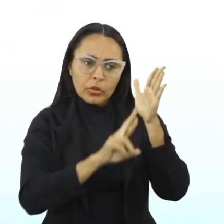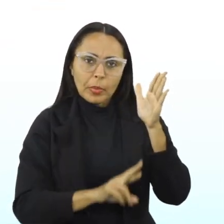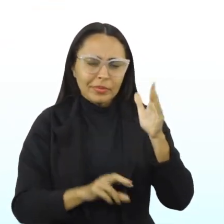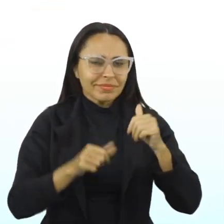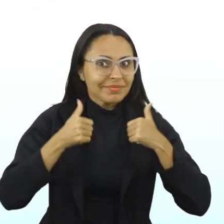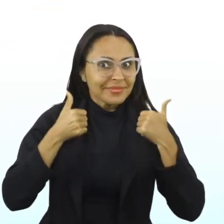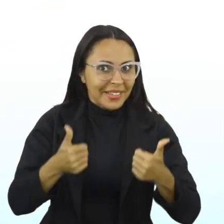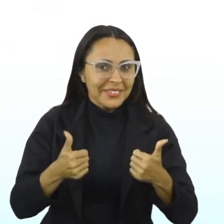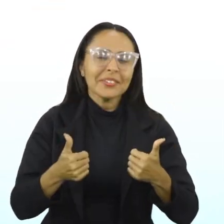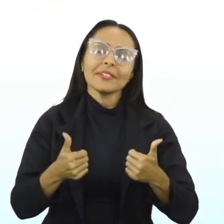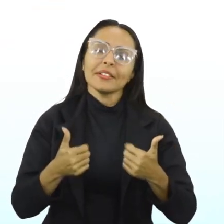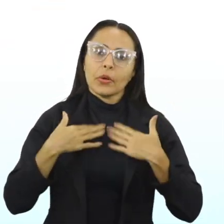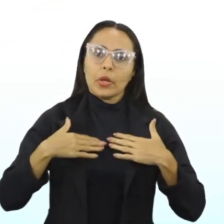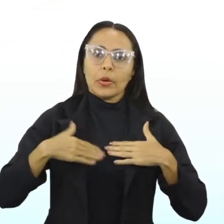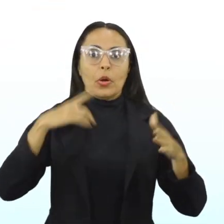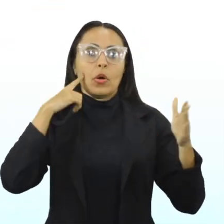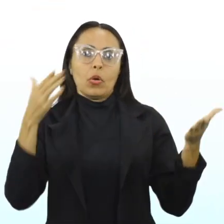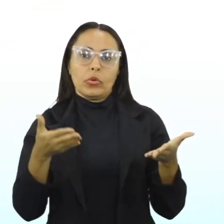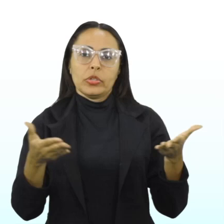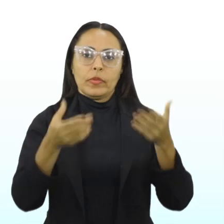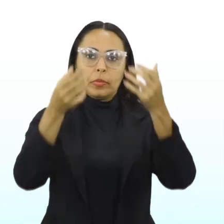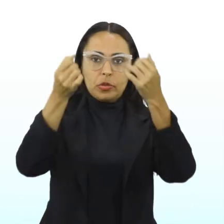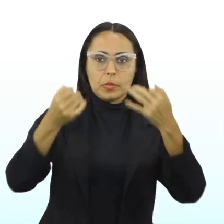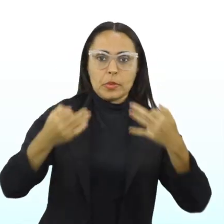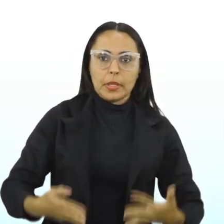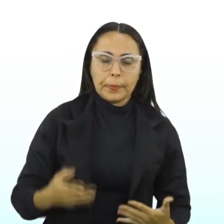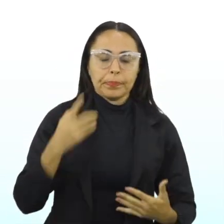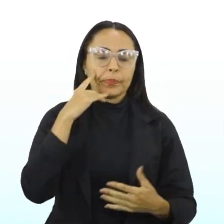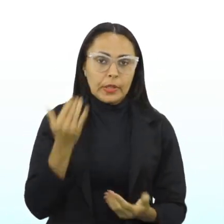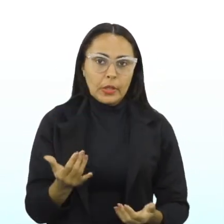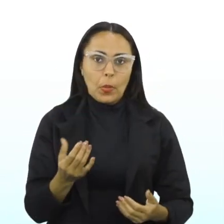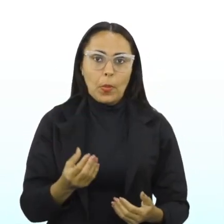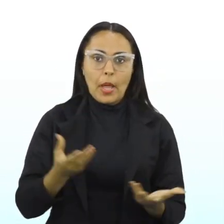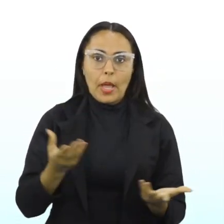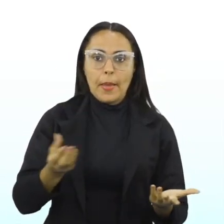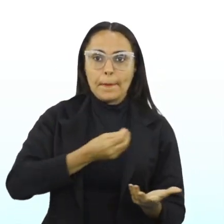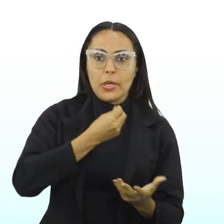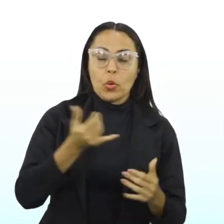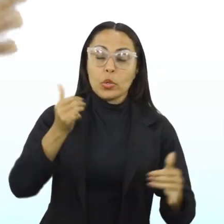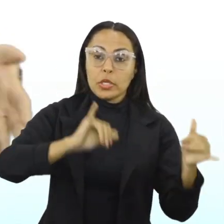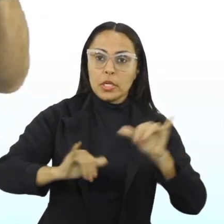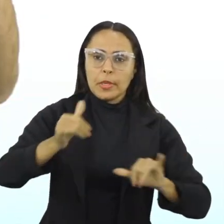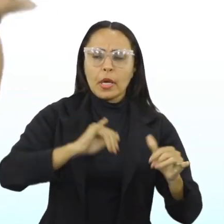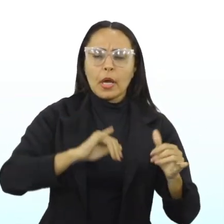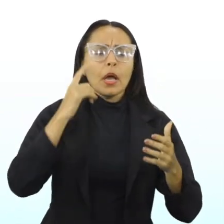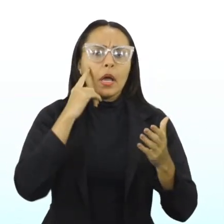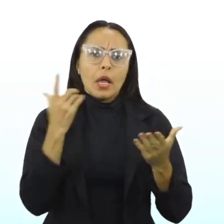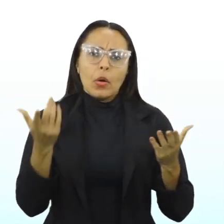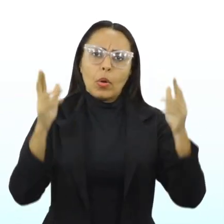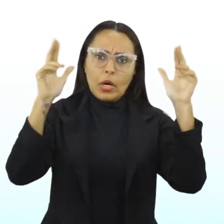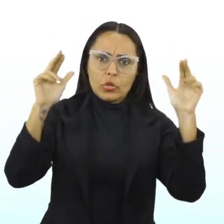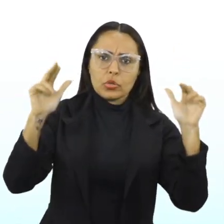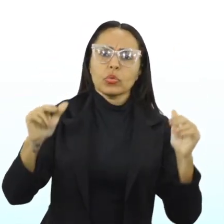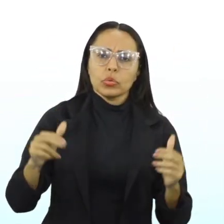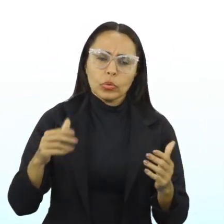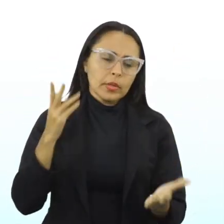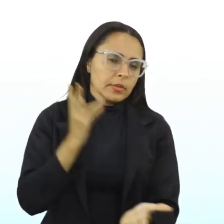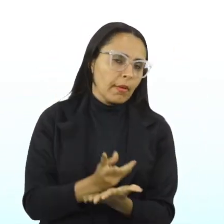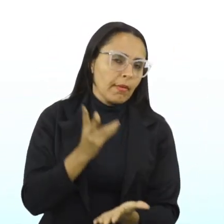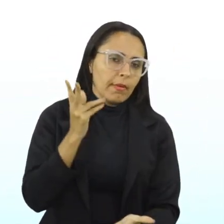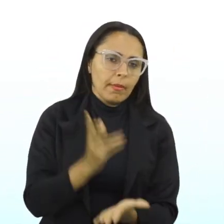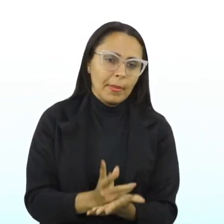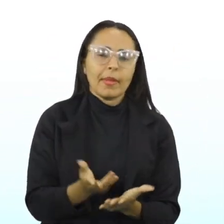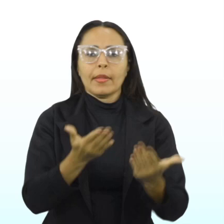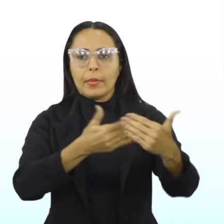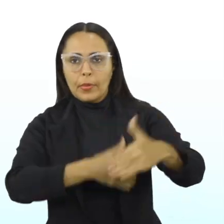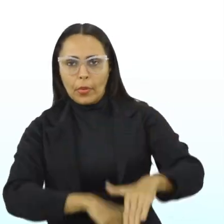Tranquilo? E assim, hoje a gente vai falar um pouquinho sobre bioquímica, que é um assunto que todo ano está no Enem. Então eu vou